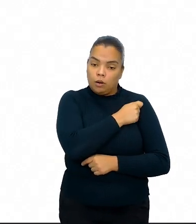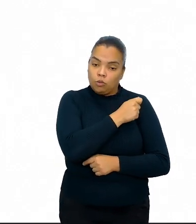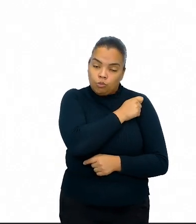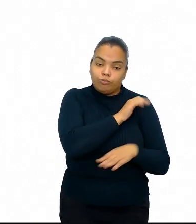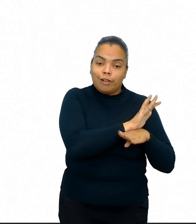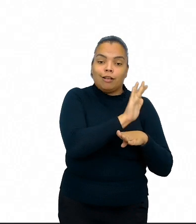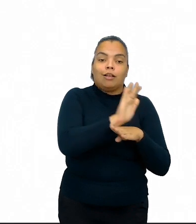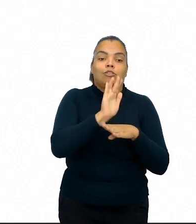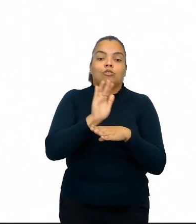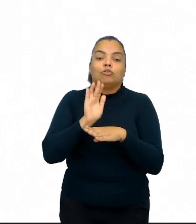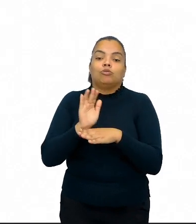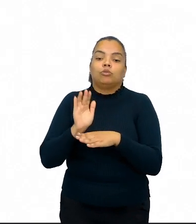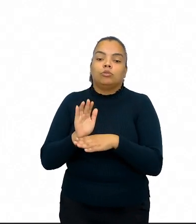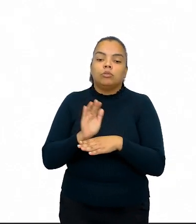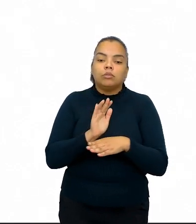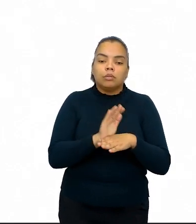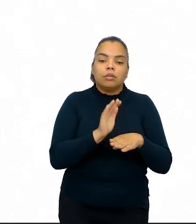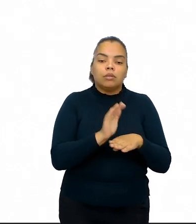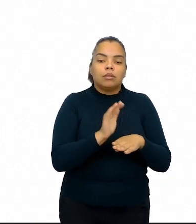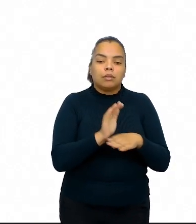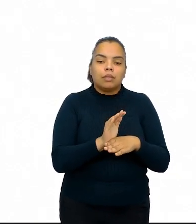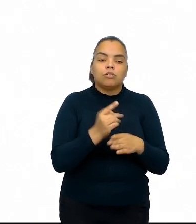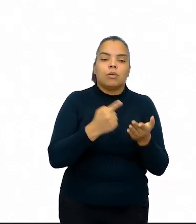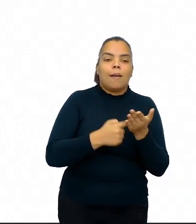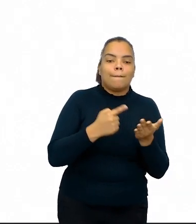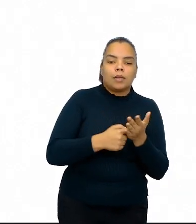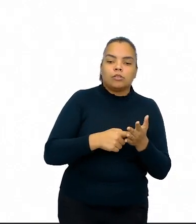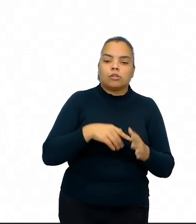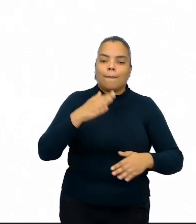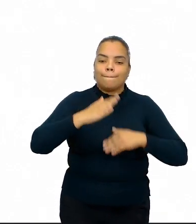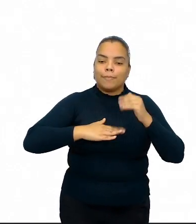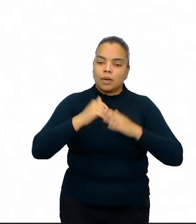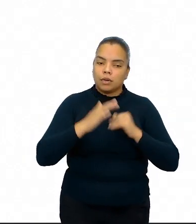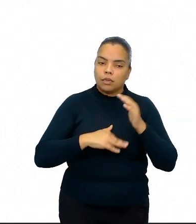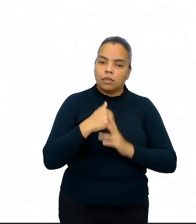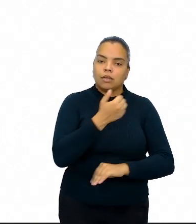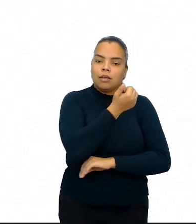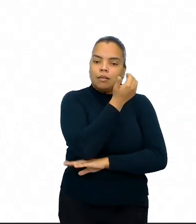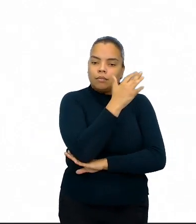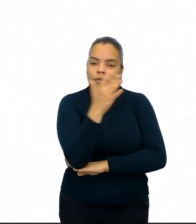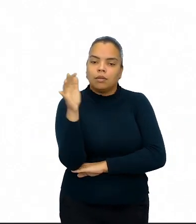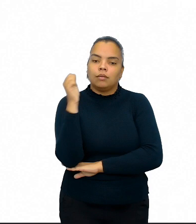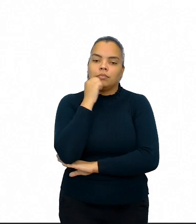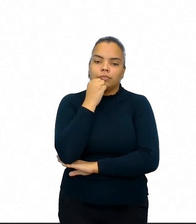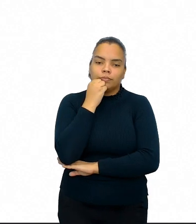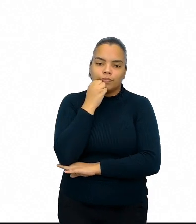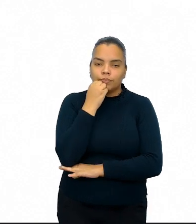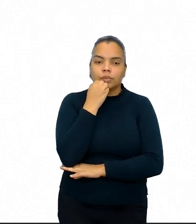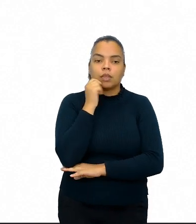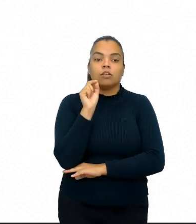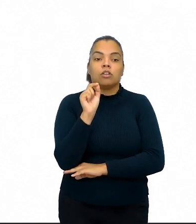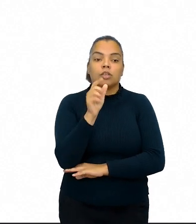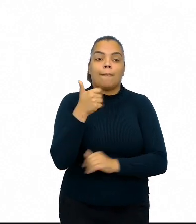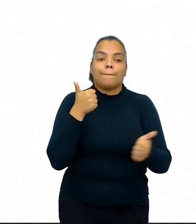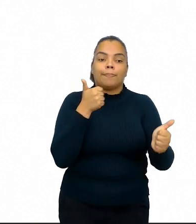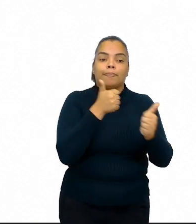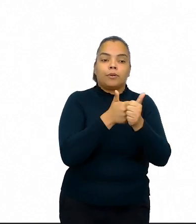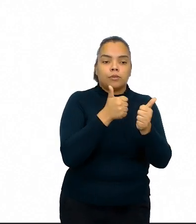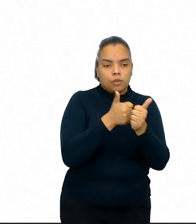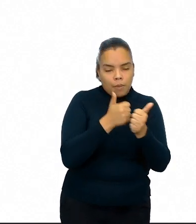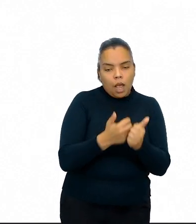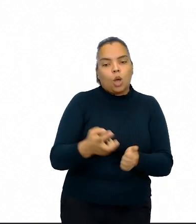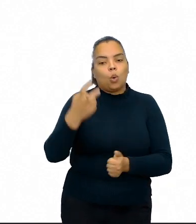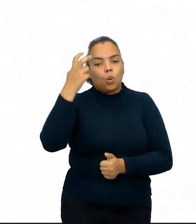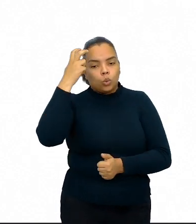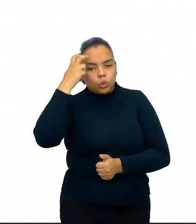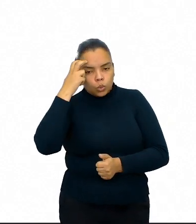como mediador de práticas argumentativas em ciências da natureza, de maneira a aproximar a